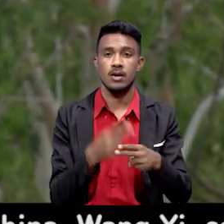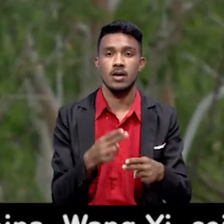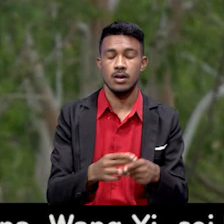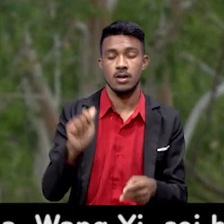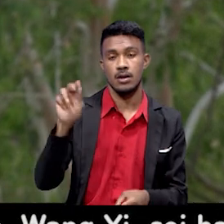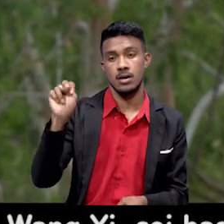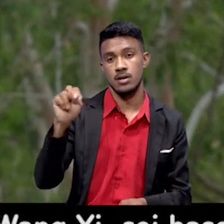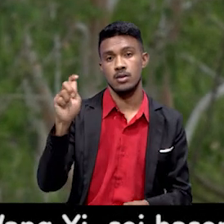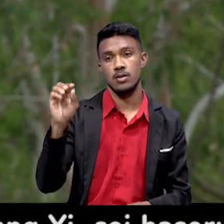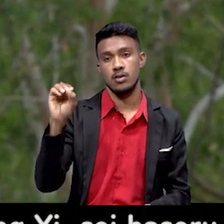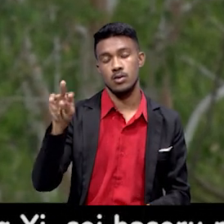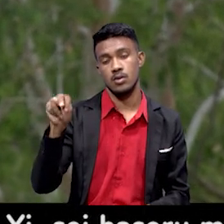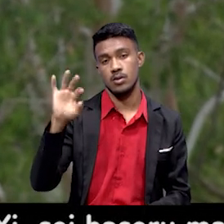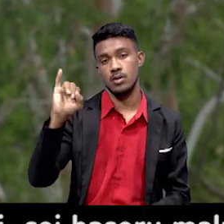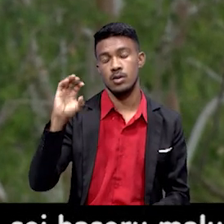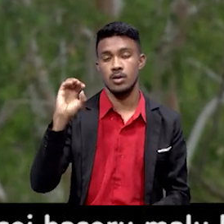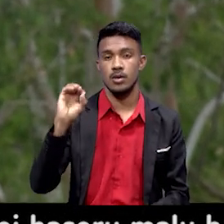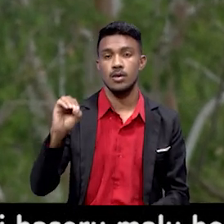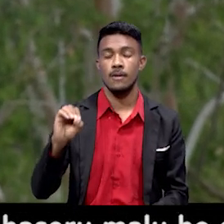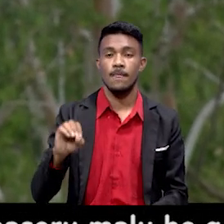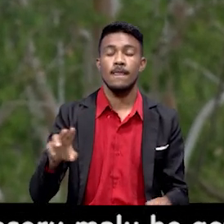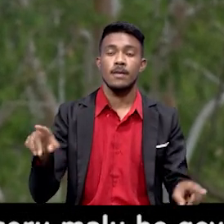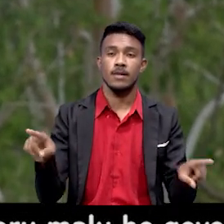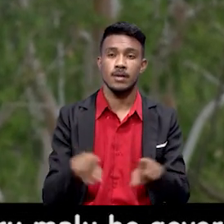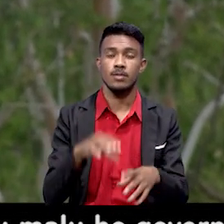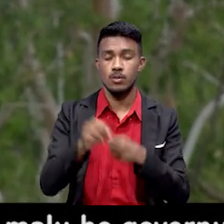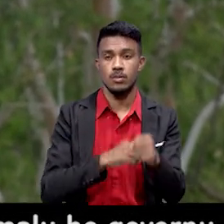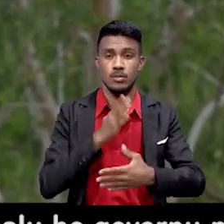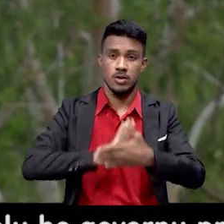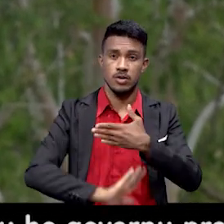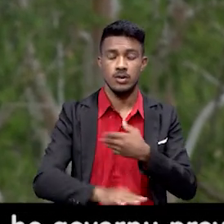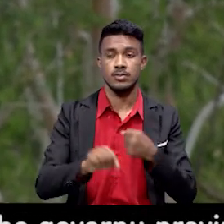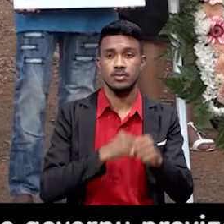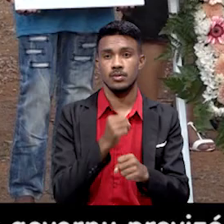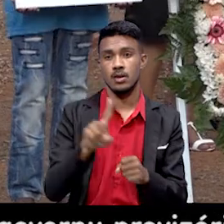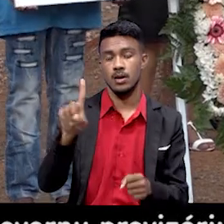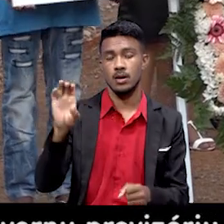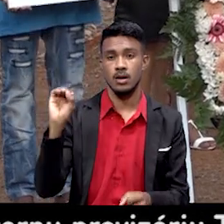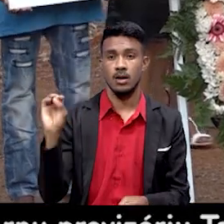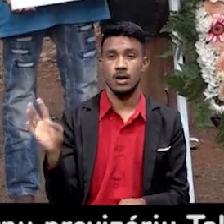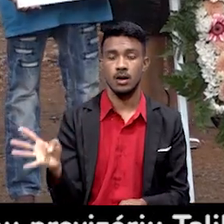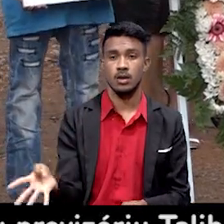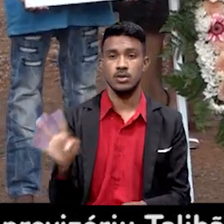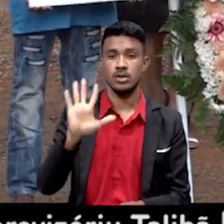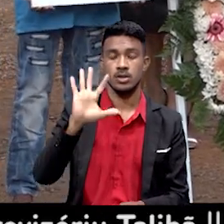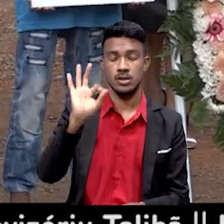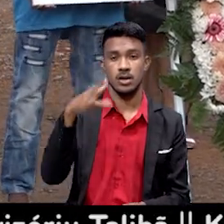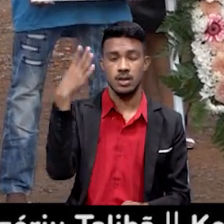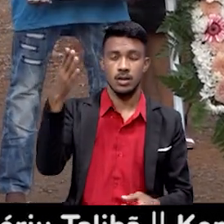alias Mahun Bulerek Karatayanu Morisia Lorong San Rosing Hatfulan Abril Tinang Riwida Tusia Hatnur Resinsia No Hakotu Is Ia Hospital Nasional Gidu